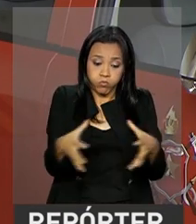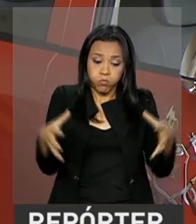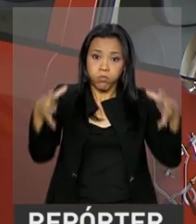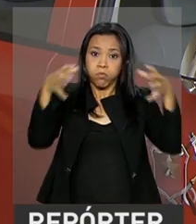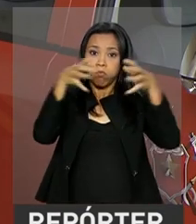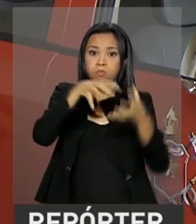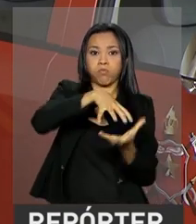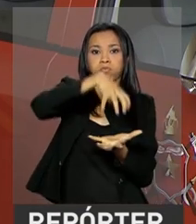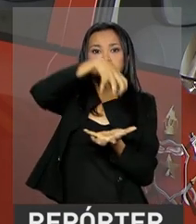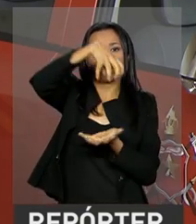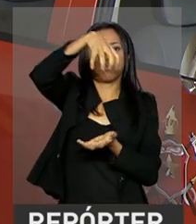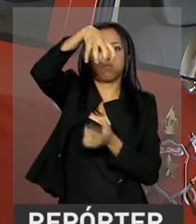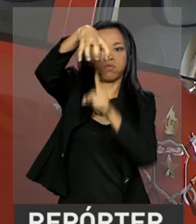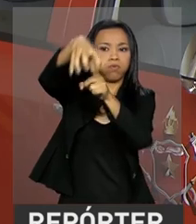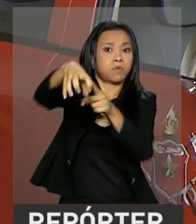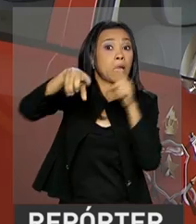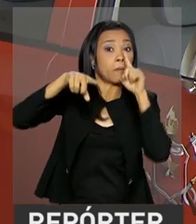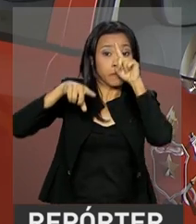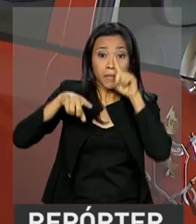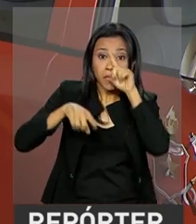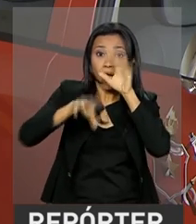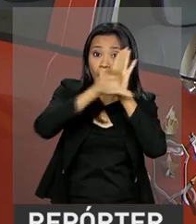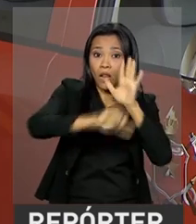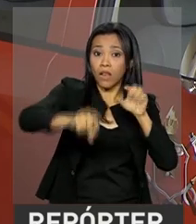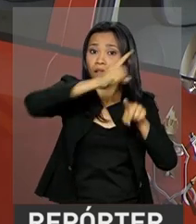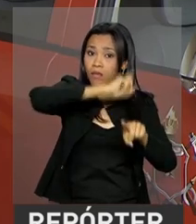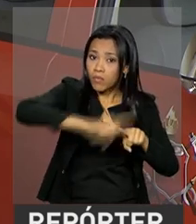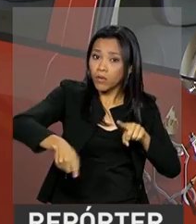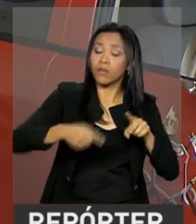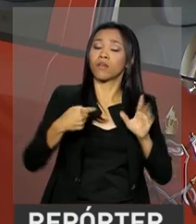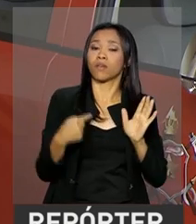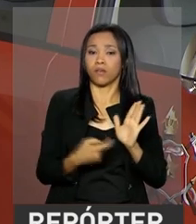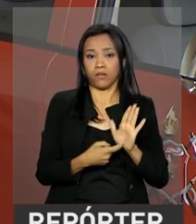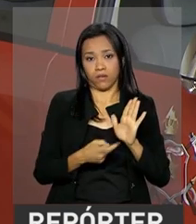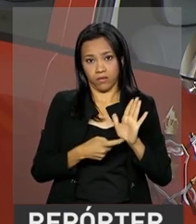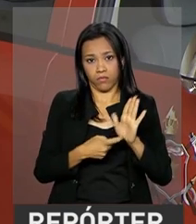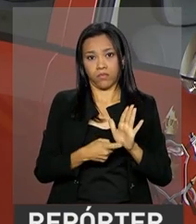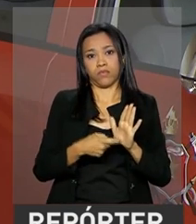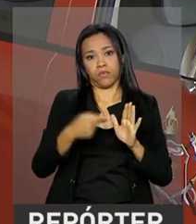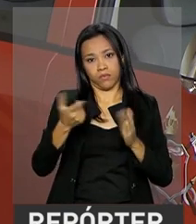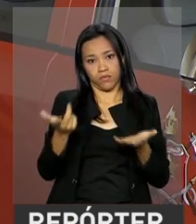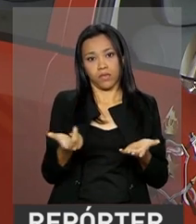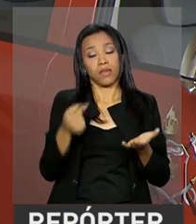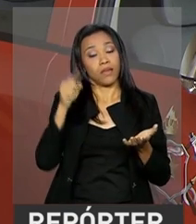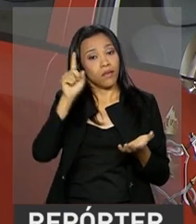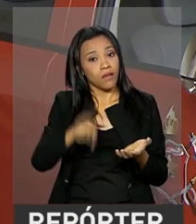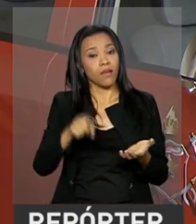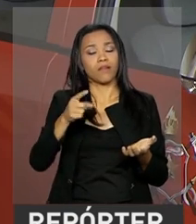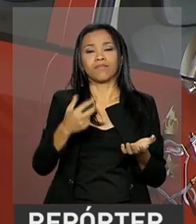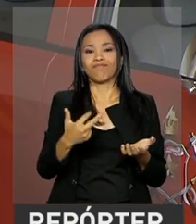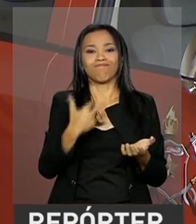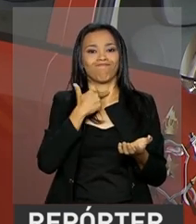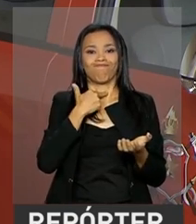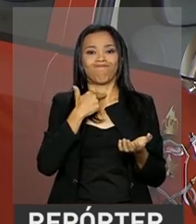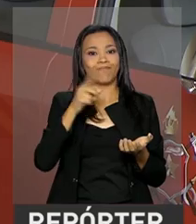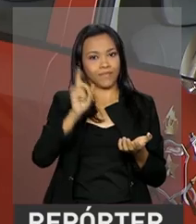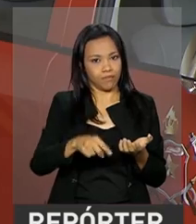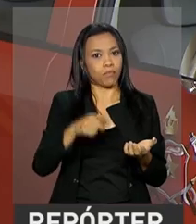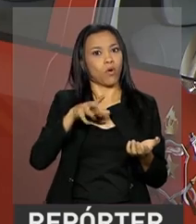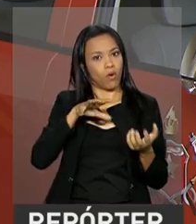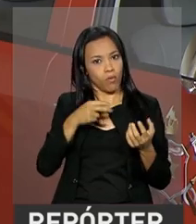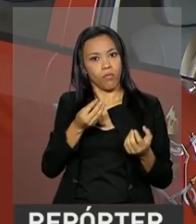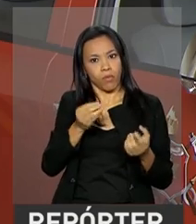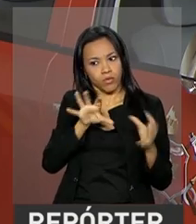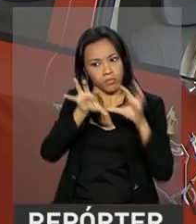crime pela lei de crimes ambientais estão a 9605 is é o artigo 42 prevê isso como crime podendo ter ter Detenção